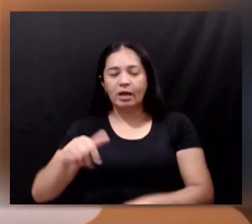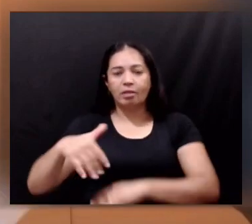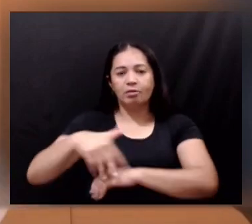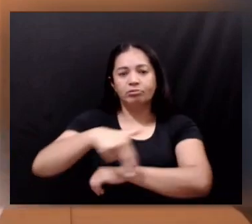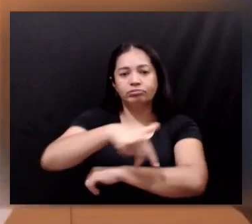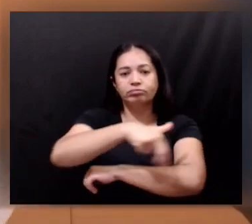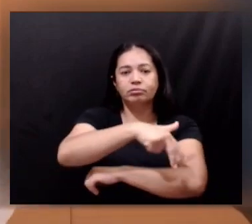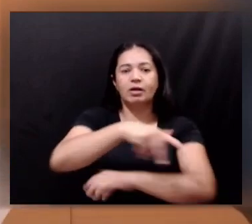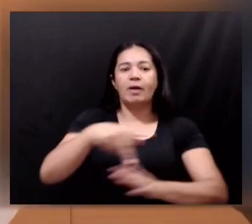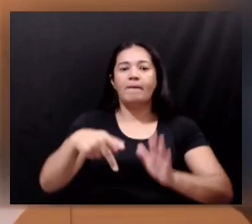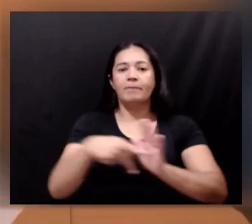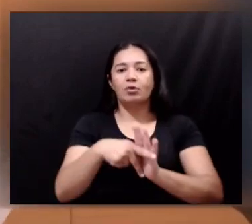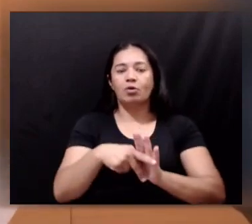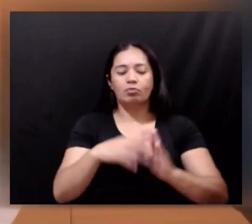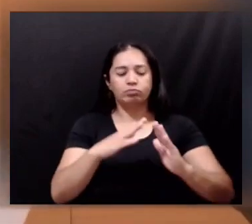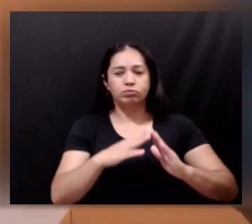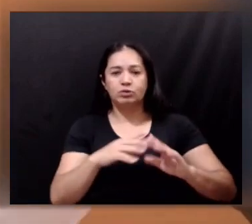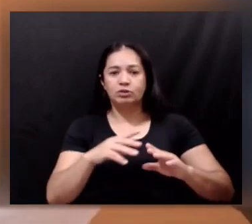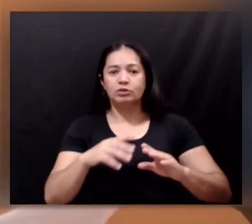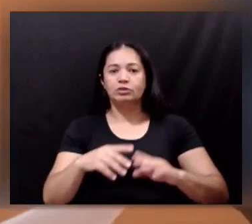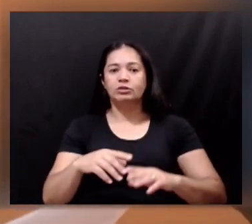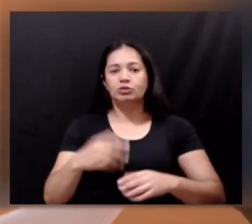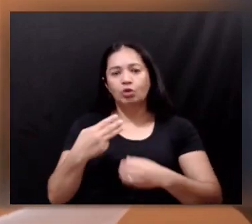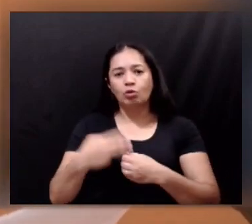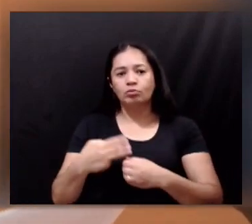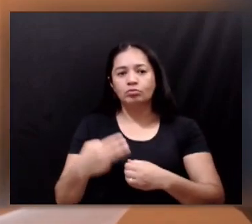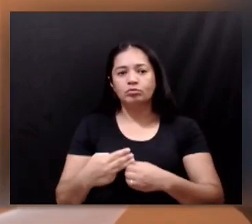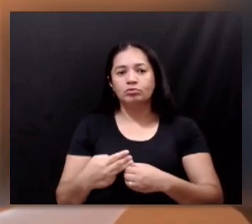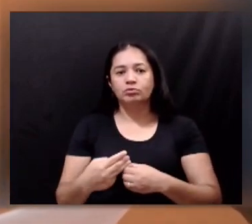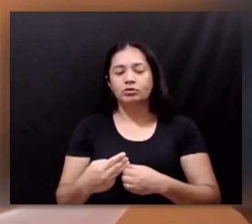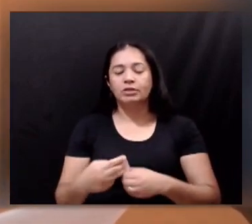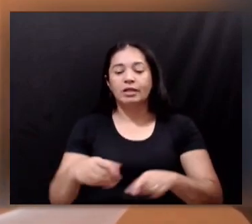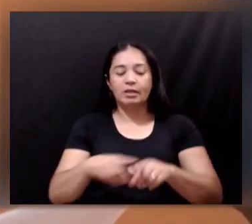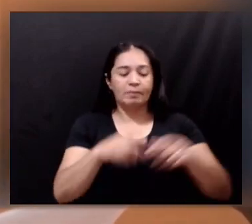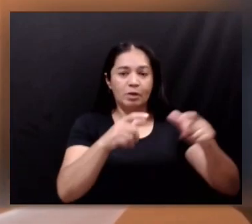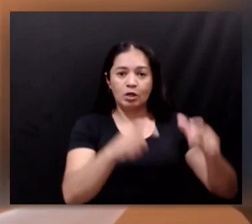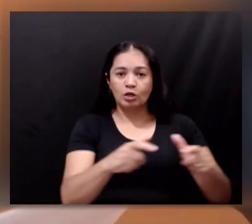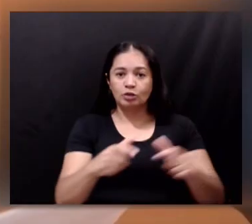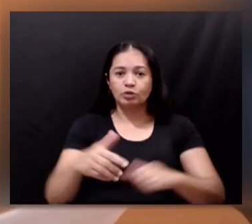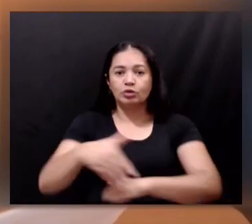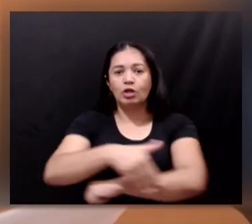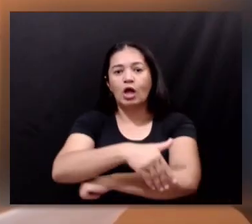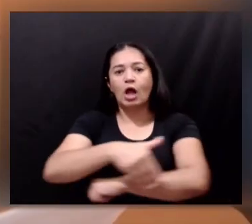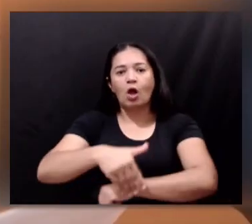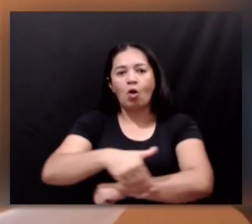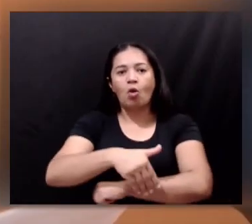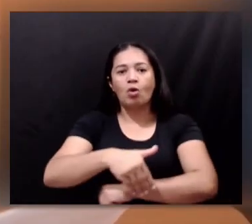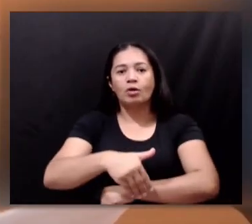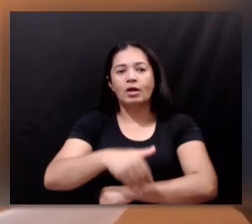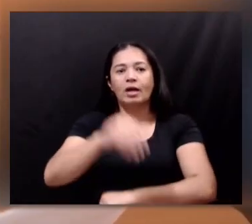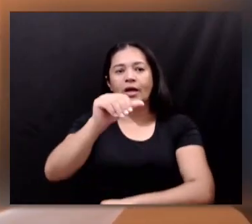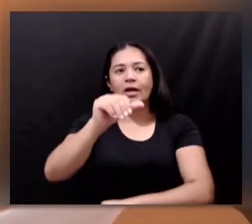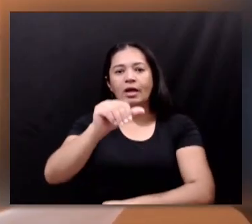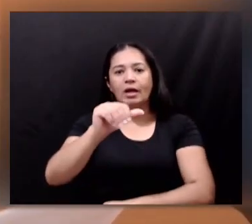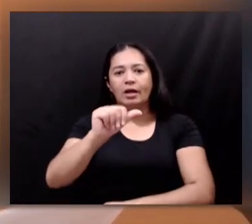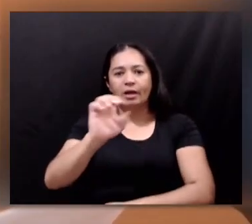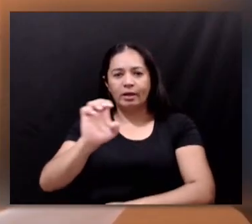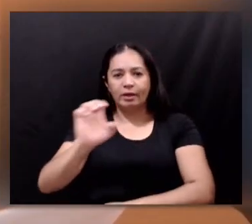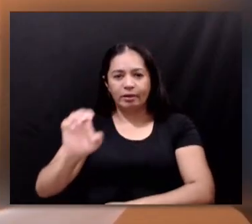da municipalidade do loteamento Arruamento DAE do quarteirão número